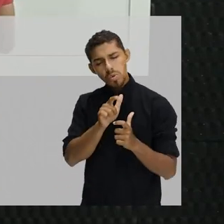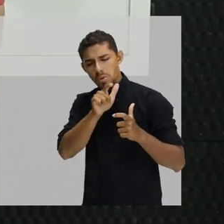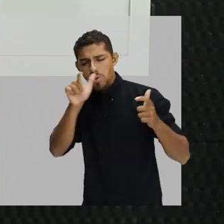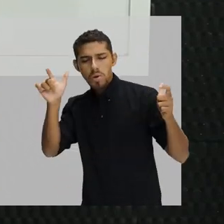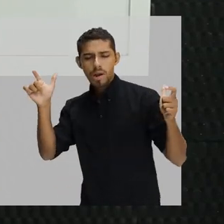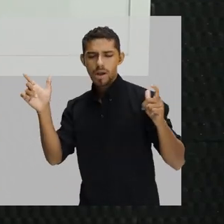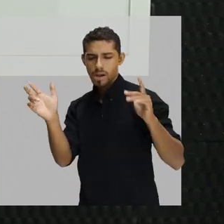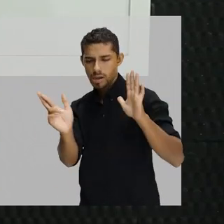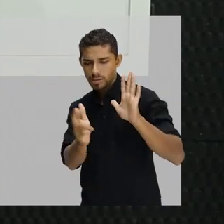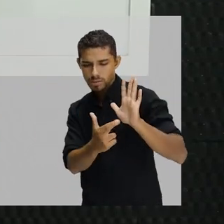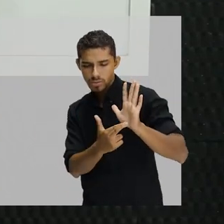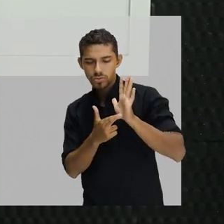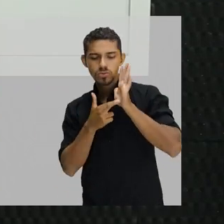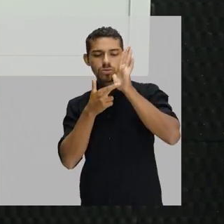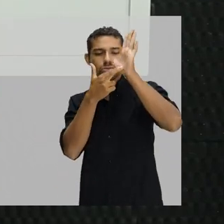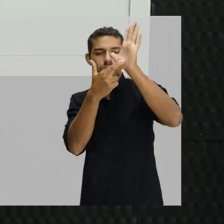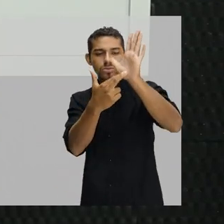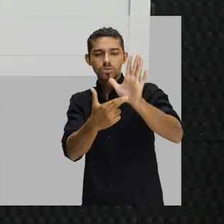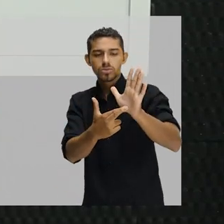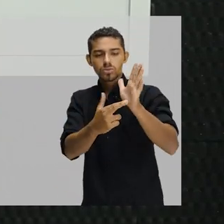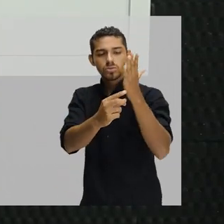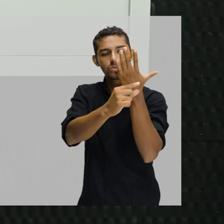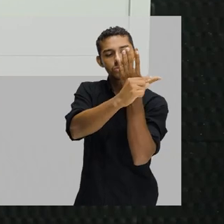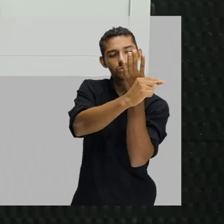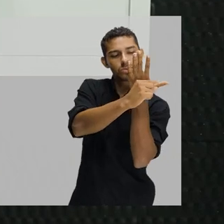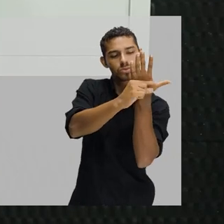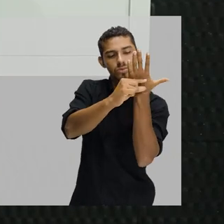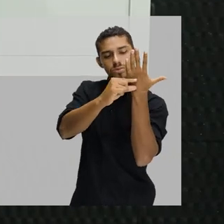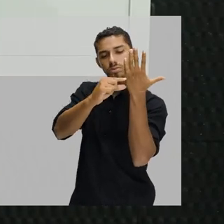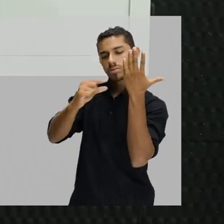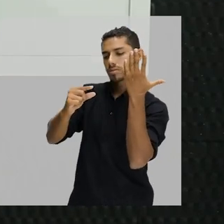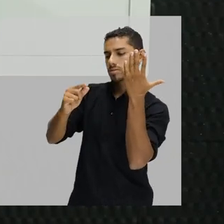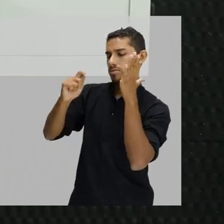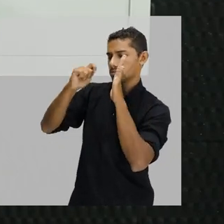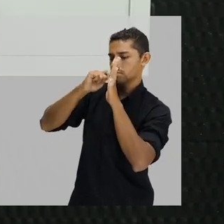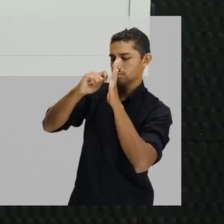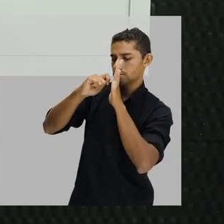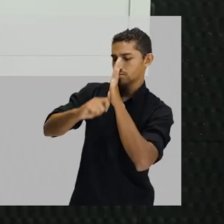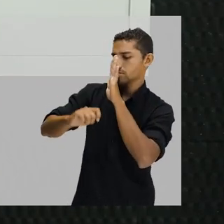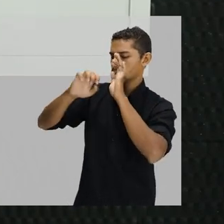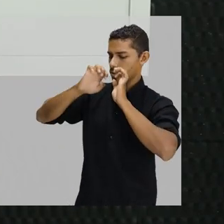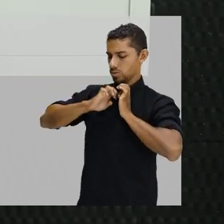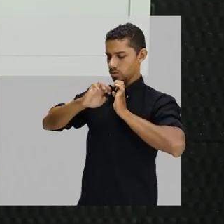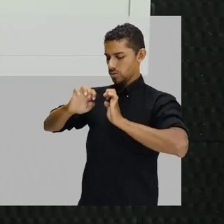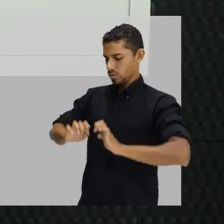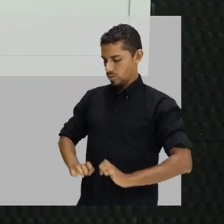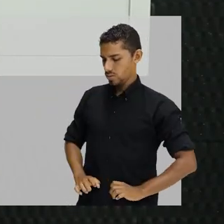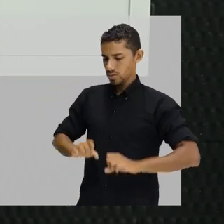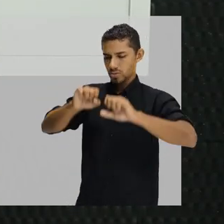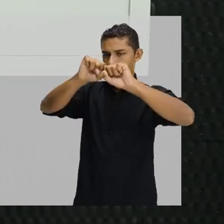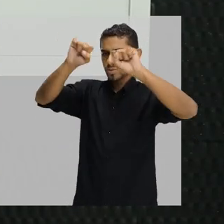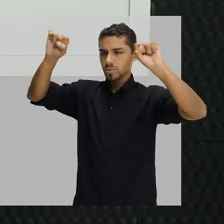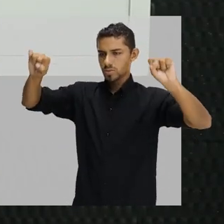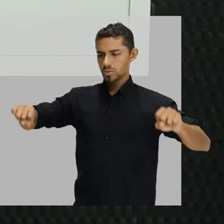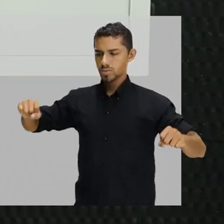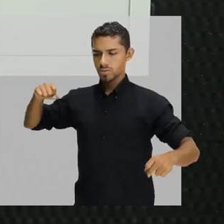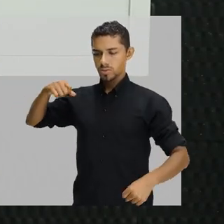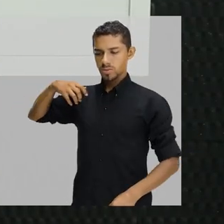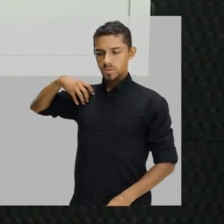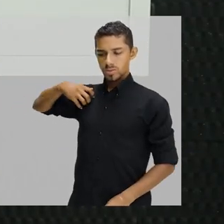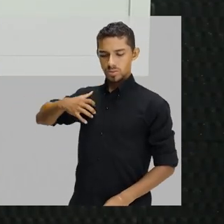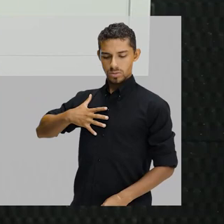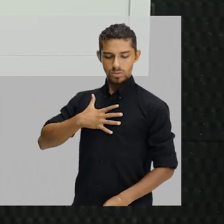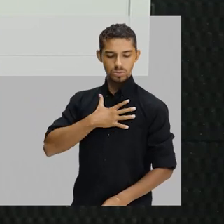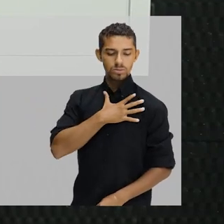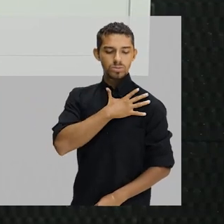grande representante o primeiro grande escritor sobre ética sistemática, que é Aristóteles. Lá numa